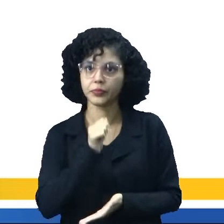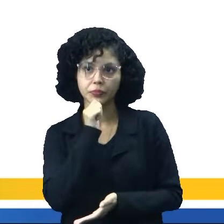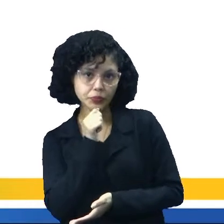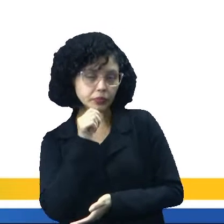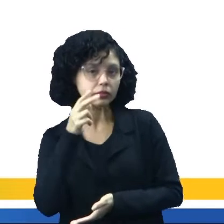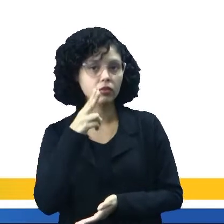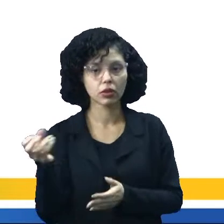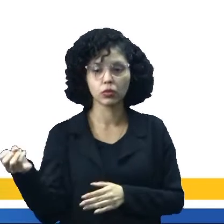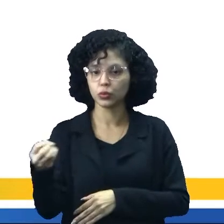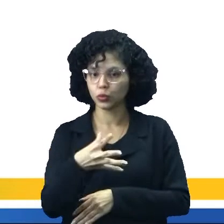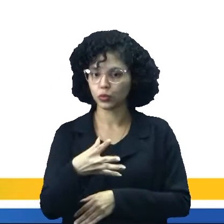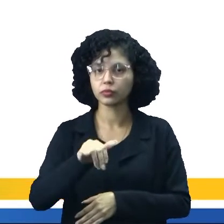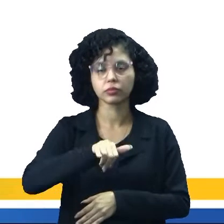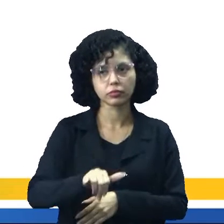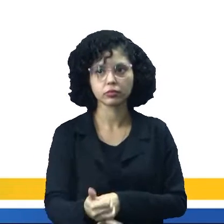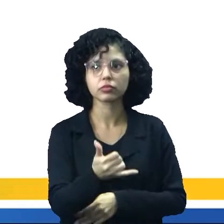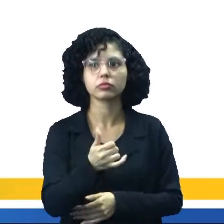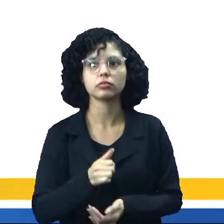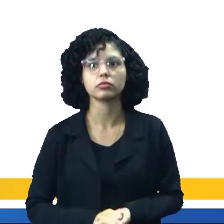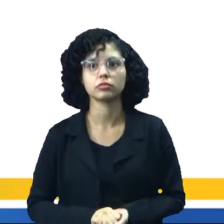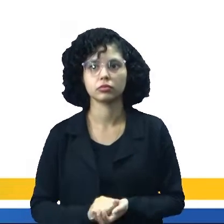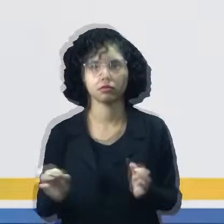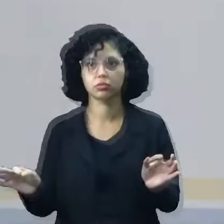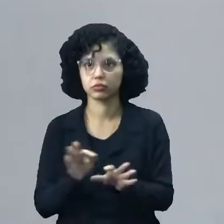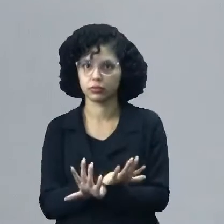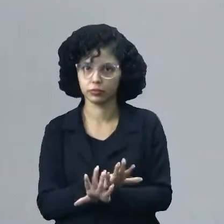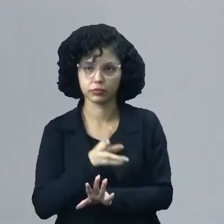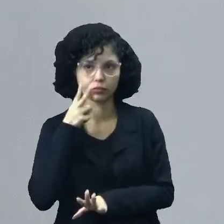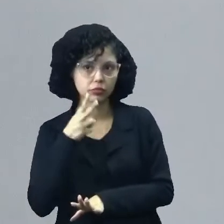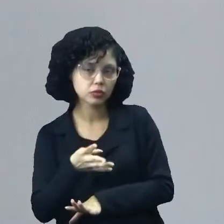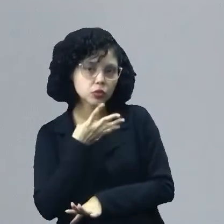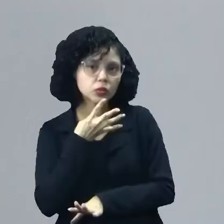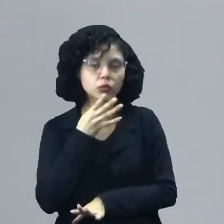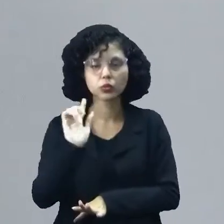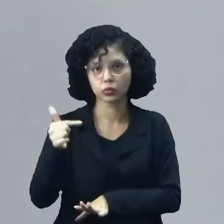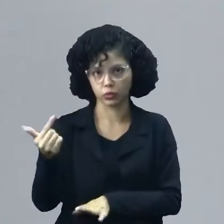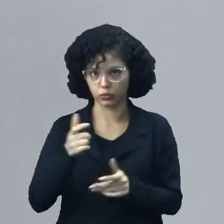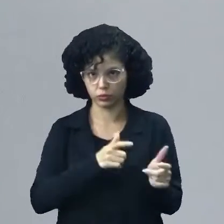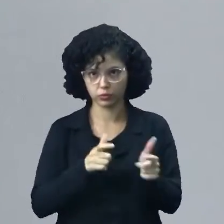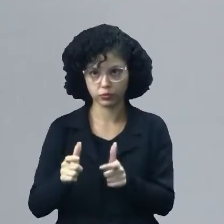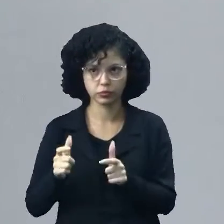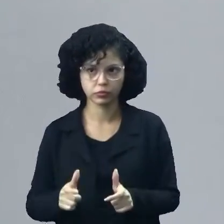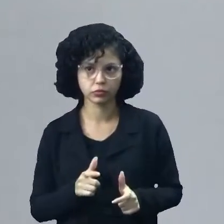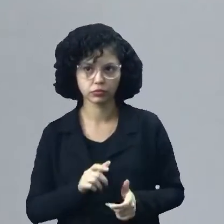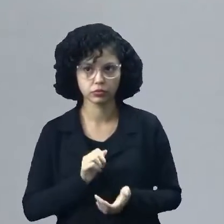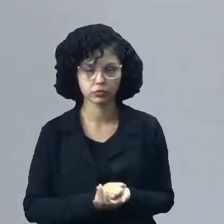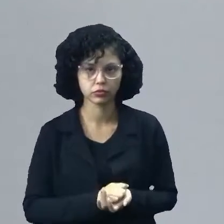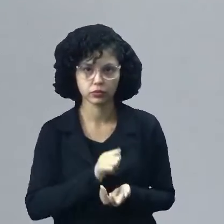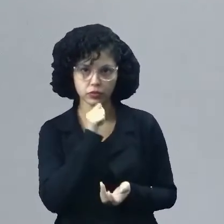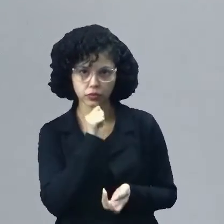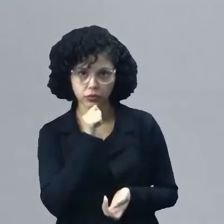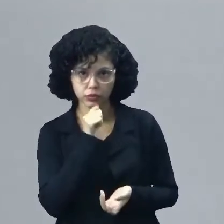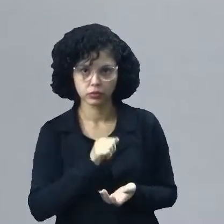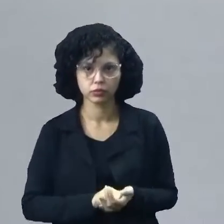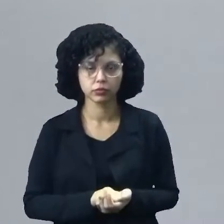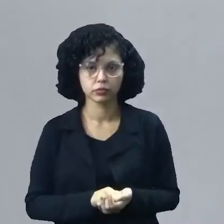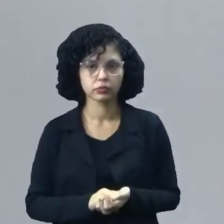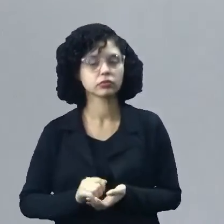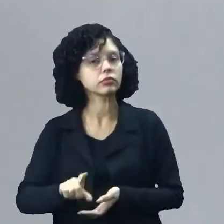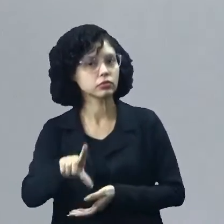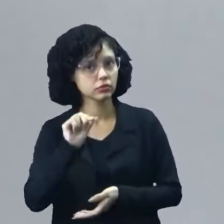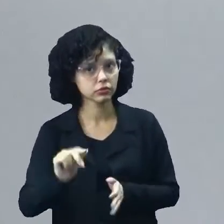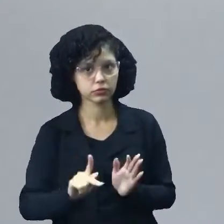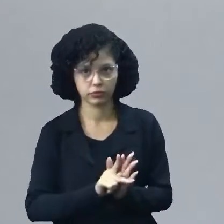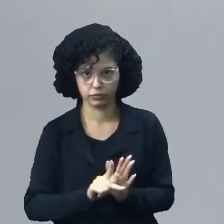ela viu novas oportunidades, acabou indo conhecer um outro lugar, gostou desse lugar, então ela decide